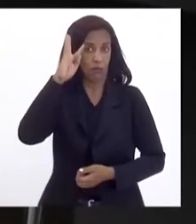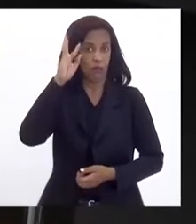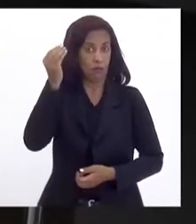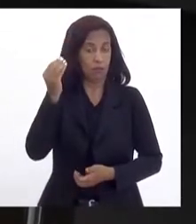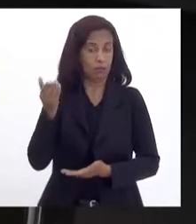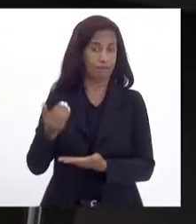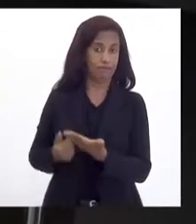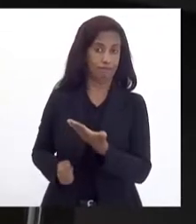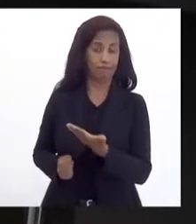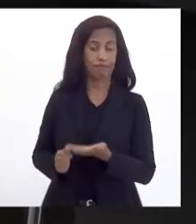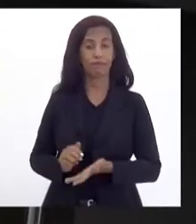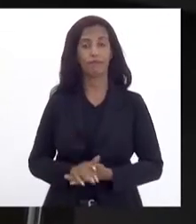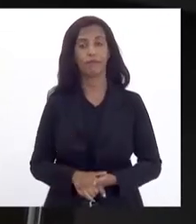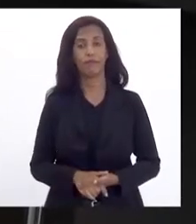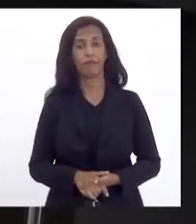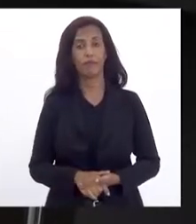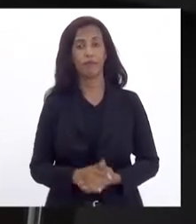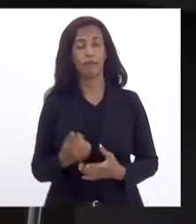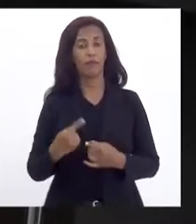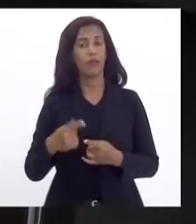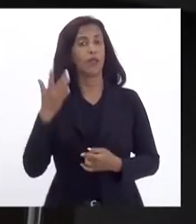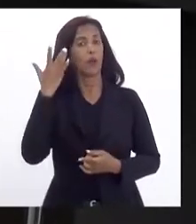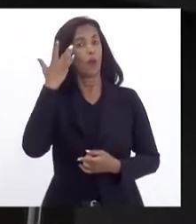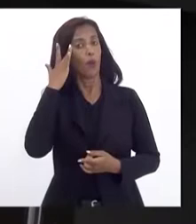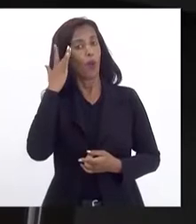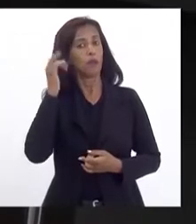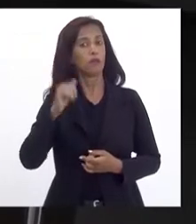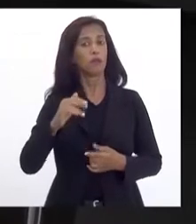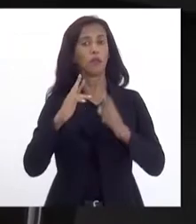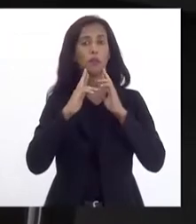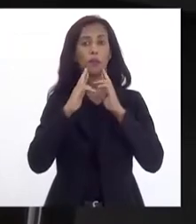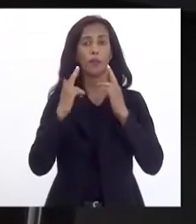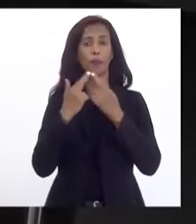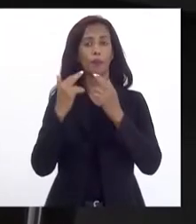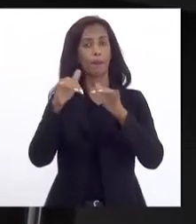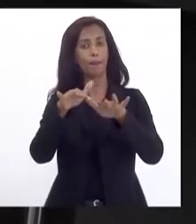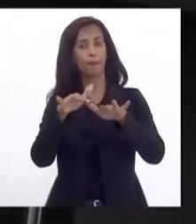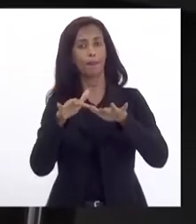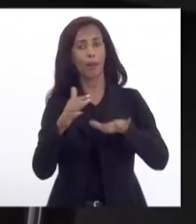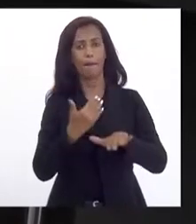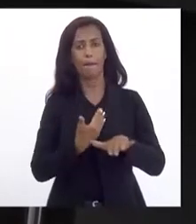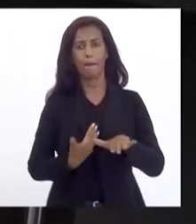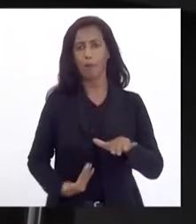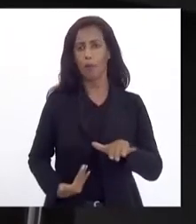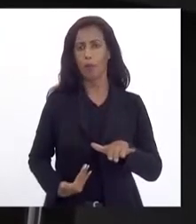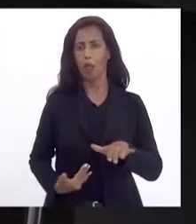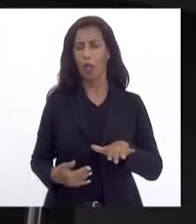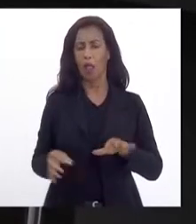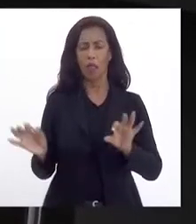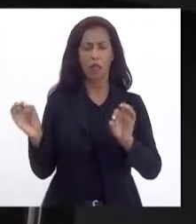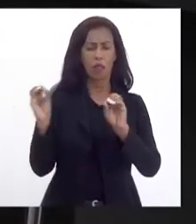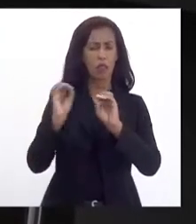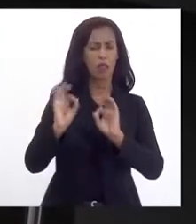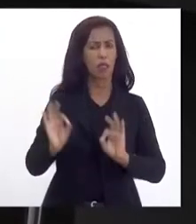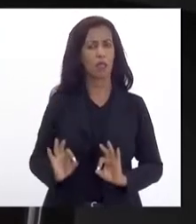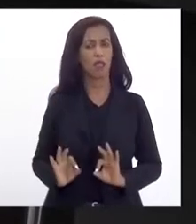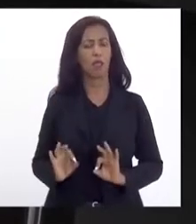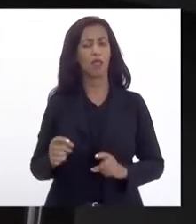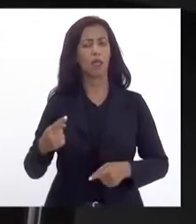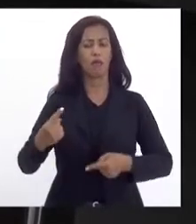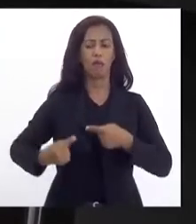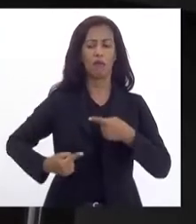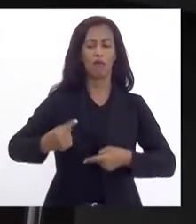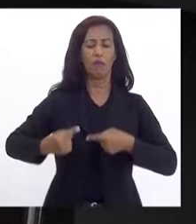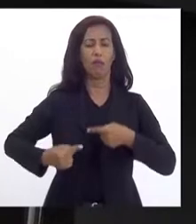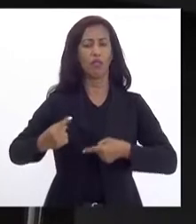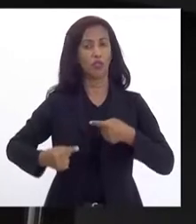né? Porque acho que nessa audiência pública ninguém vai discutir